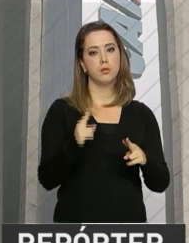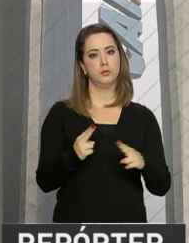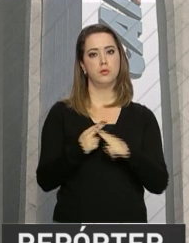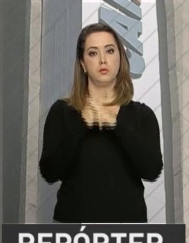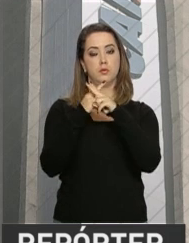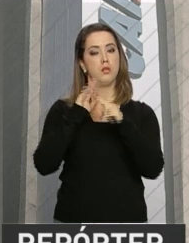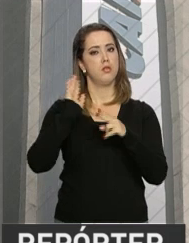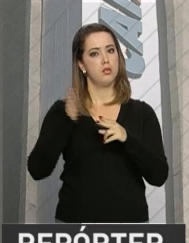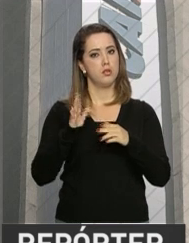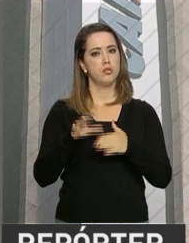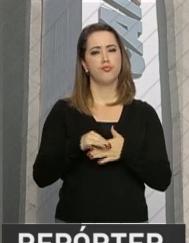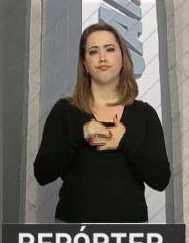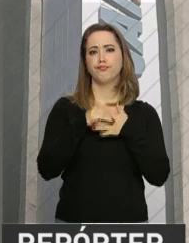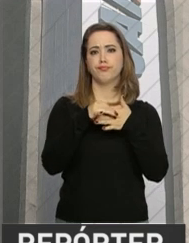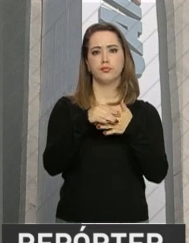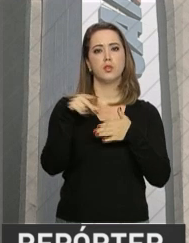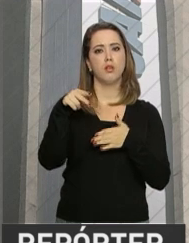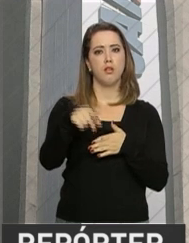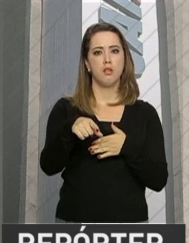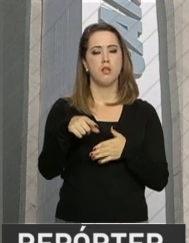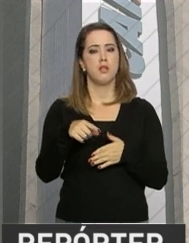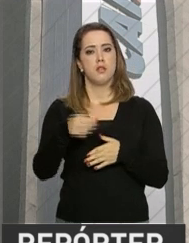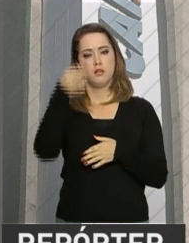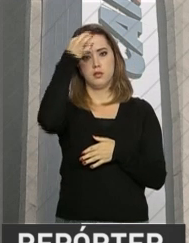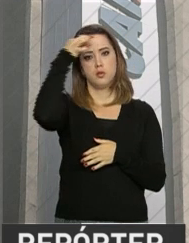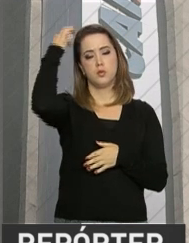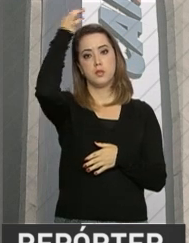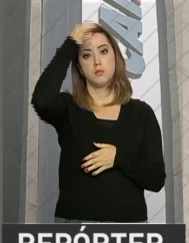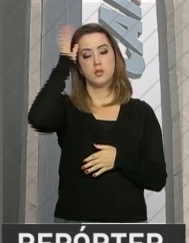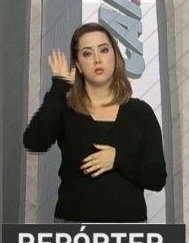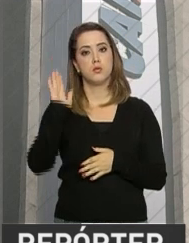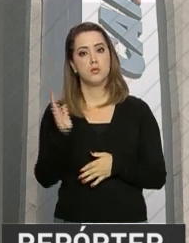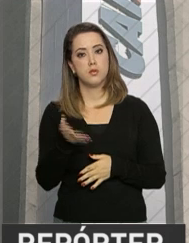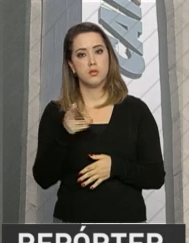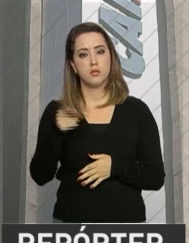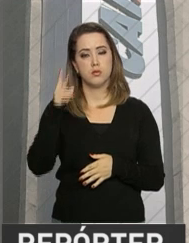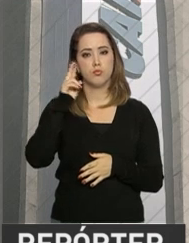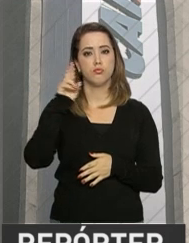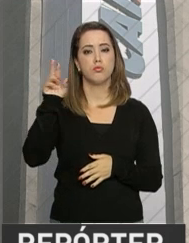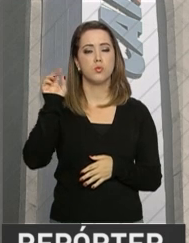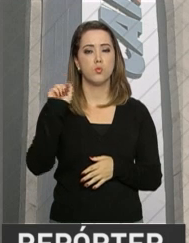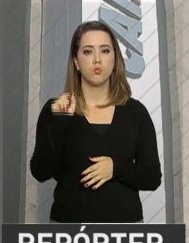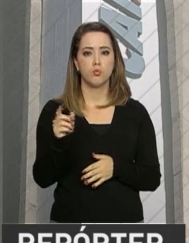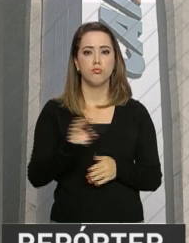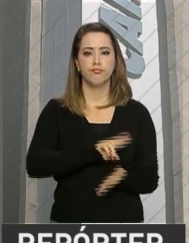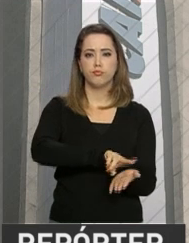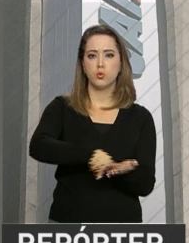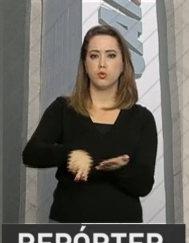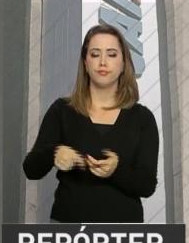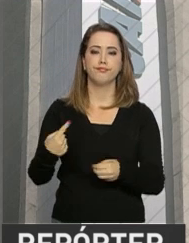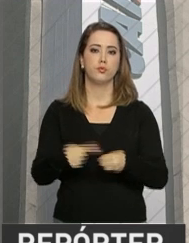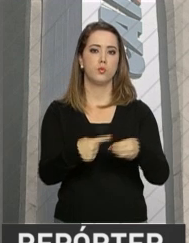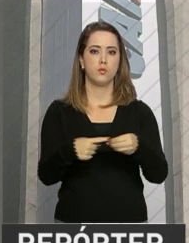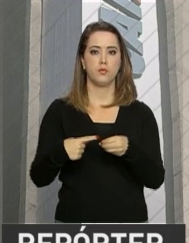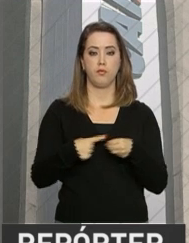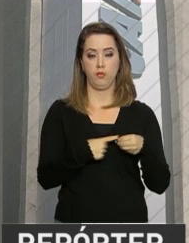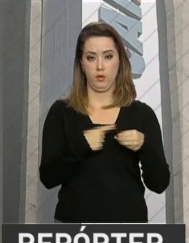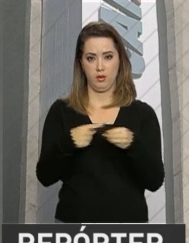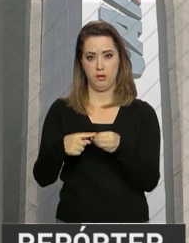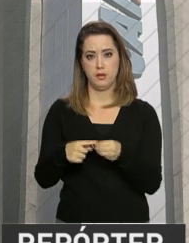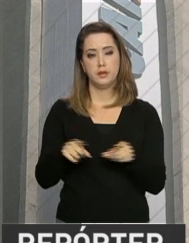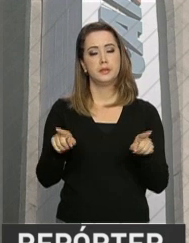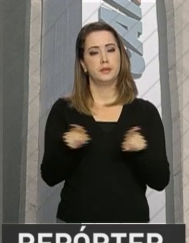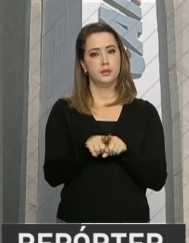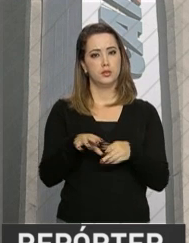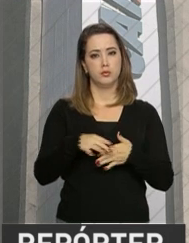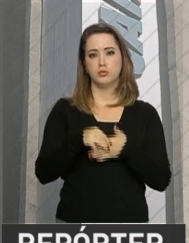de gerente de mercado no Espírito Santo superintendente regional em Sergipe e em Alagoas foi ainda superintendente